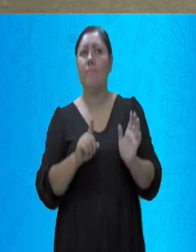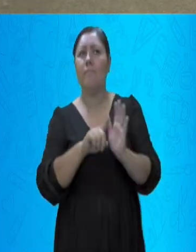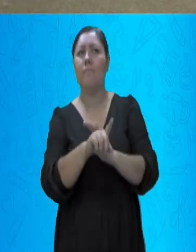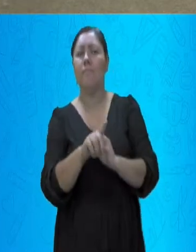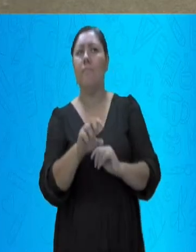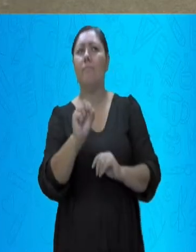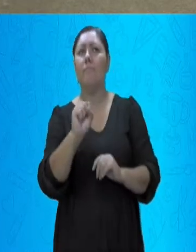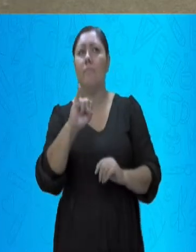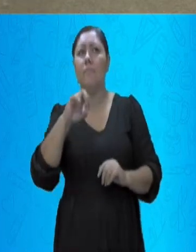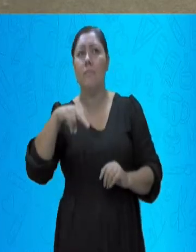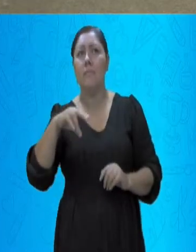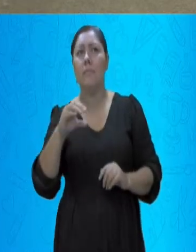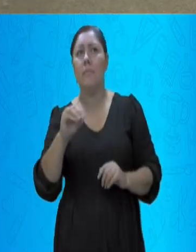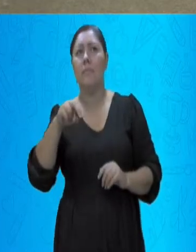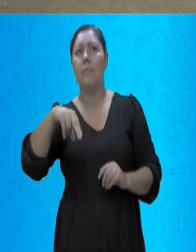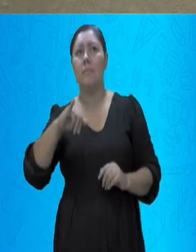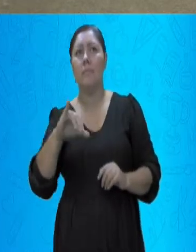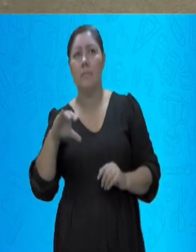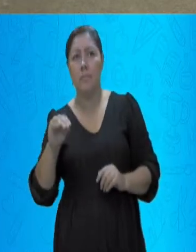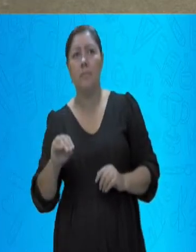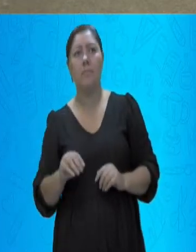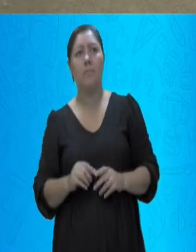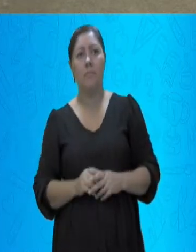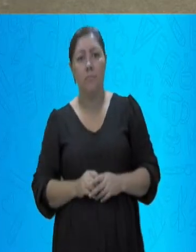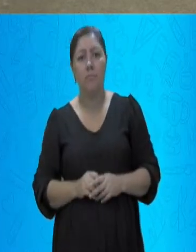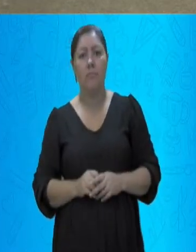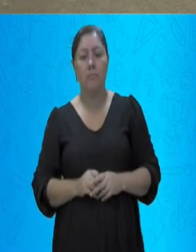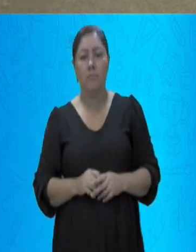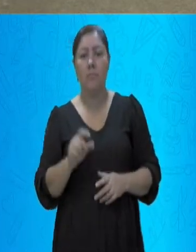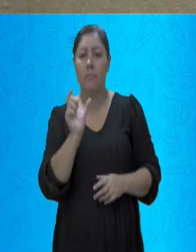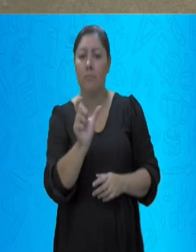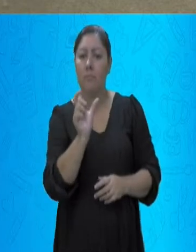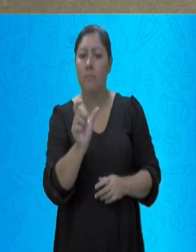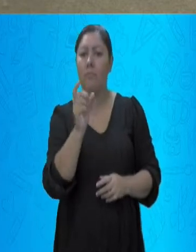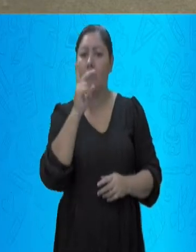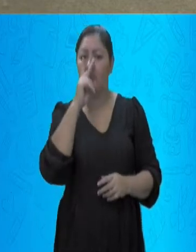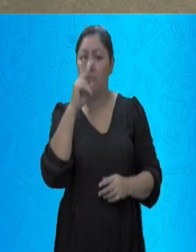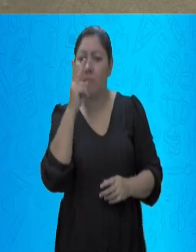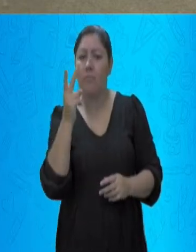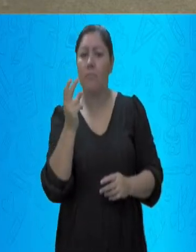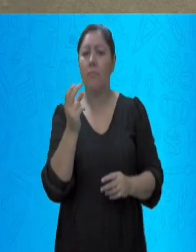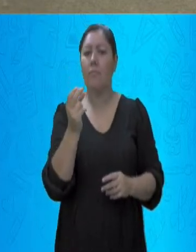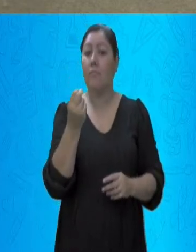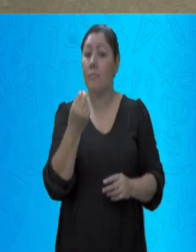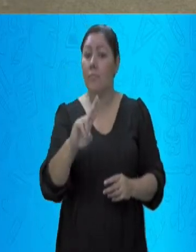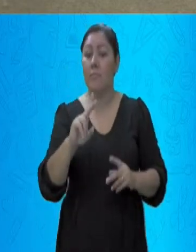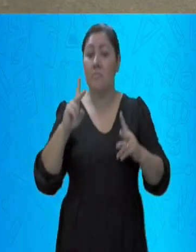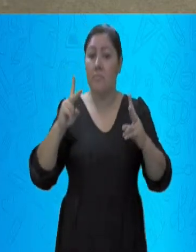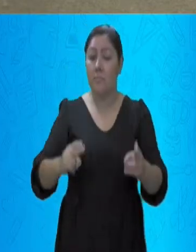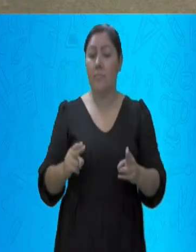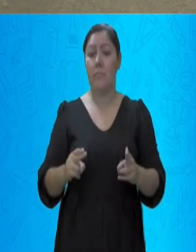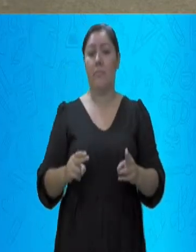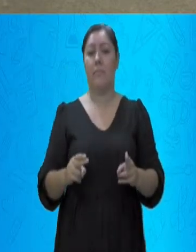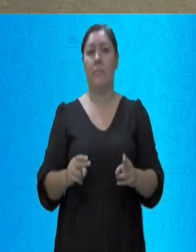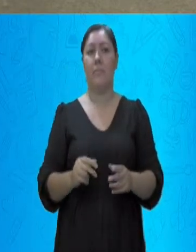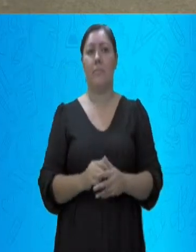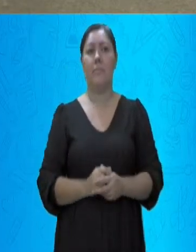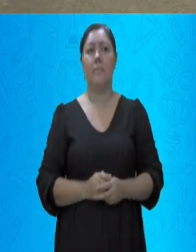palavras parecidas, palavras que não mudam o contexto e que eu posso usar em outras situações.